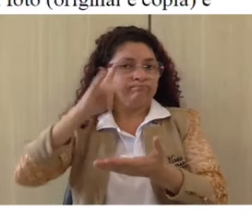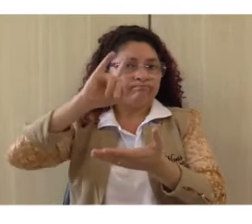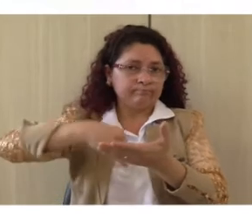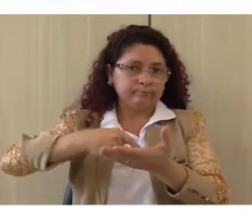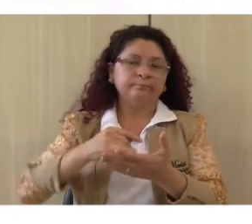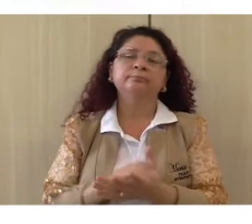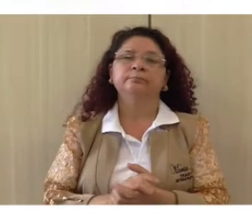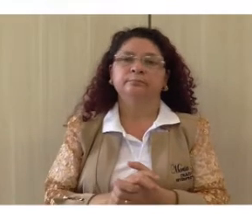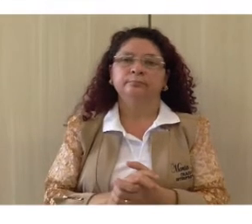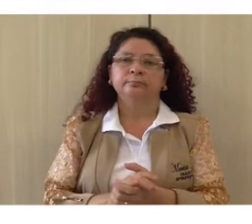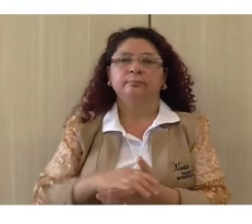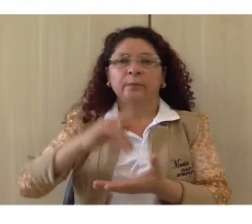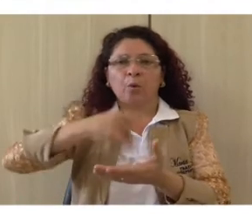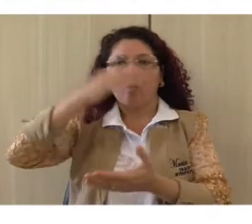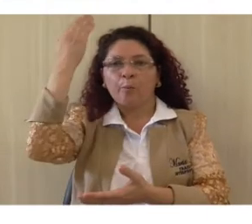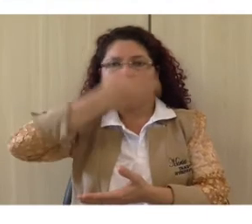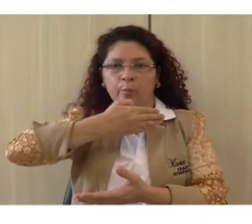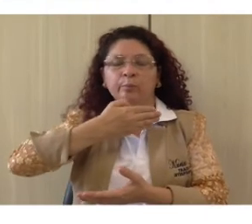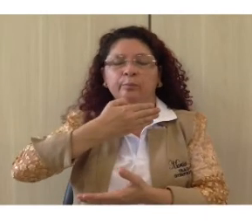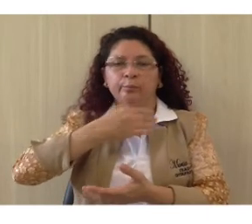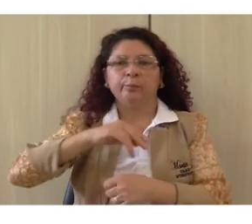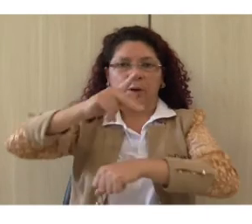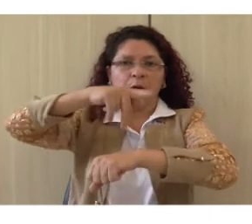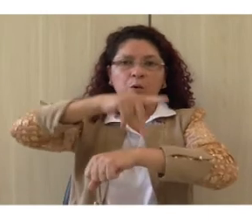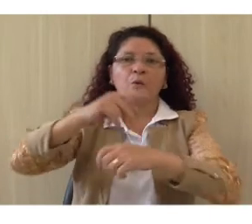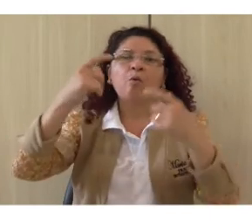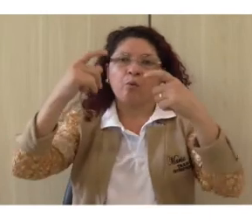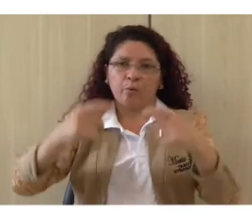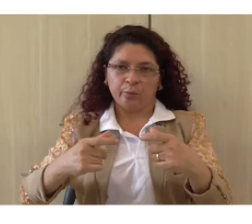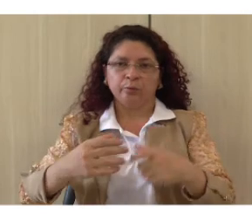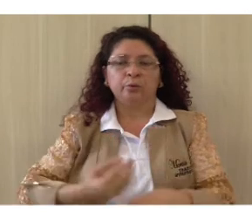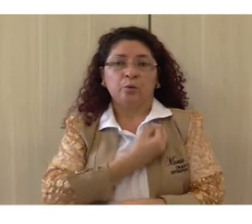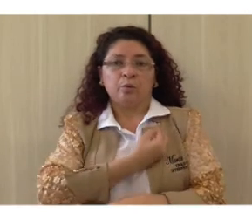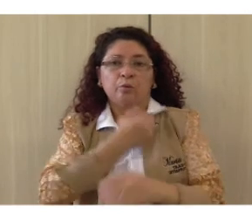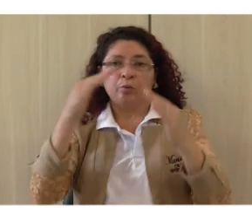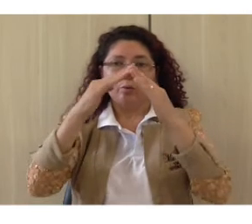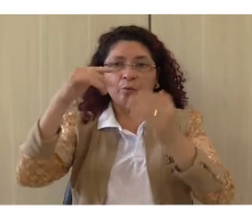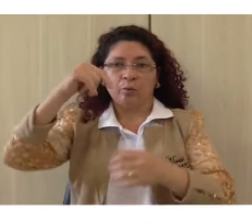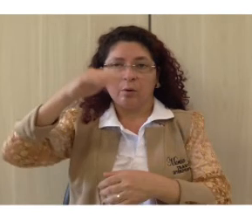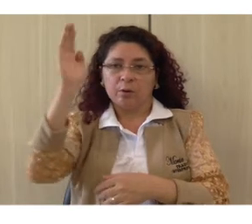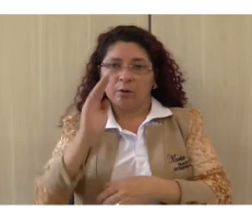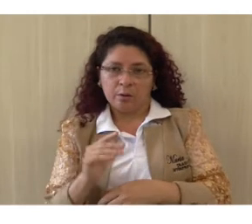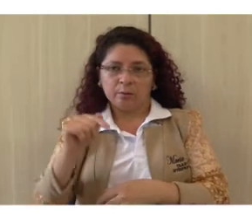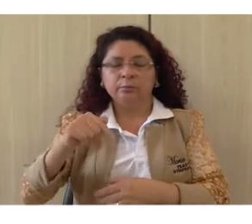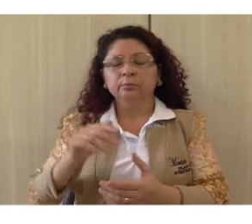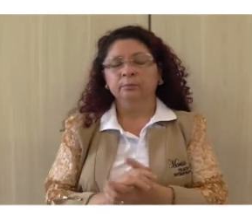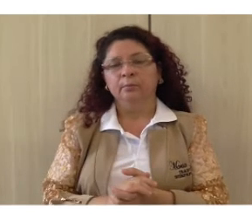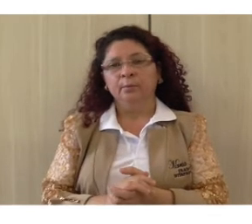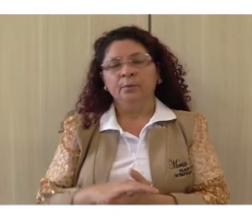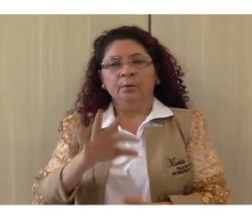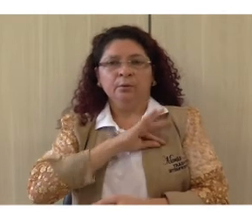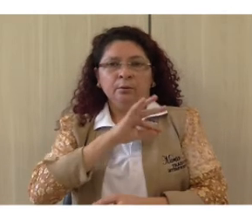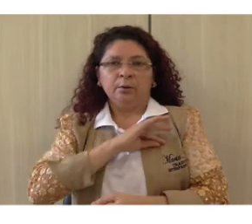emissão, documento que atesta a identidade de estrangeiro com residência temporária ou permanente no Brasil, expedido pela